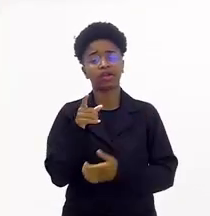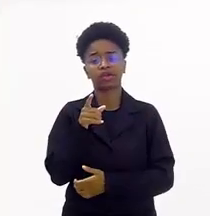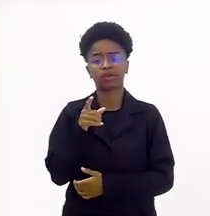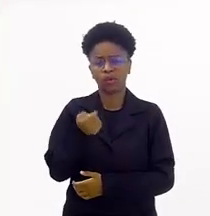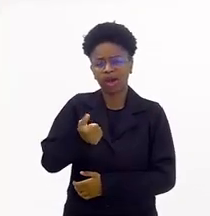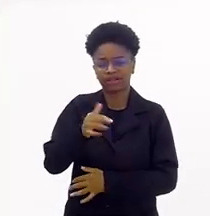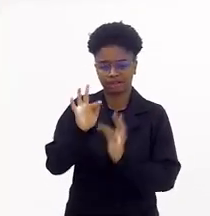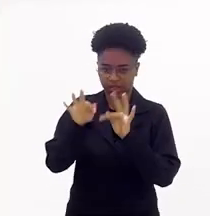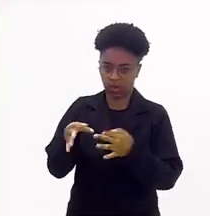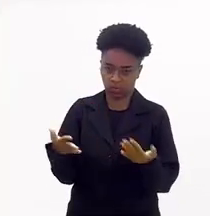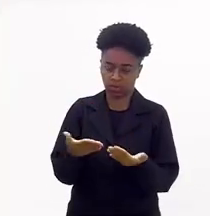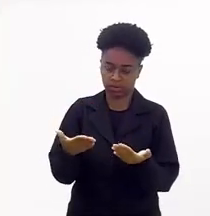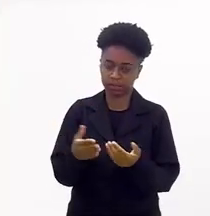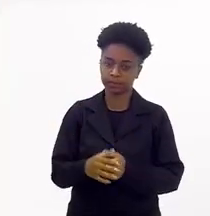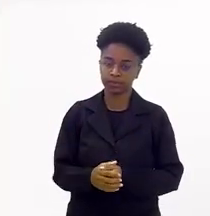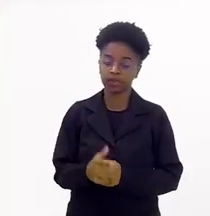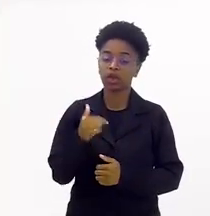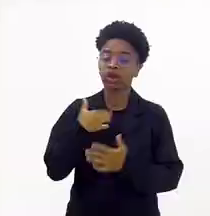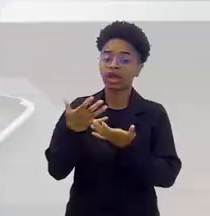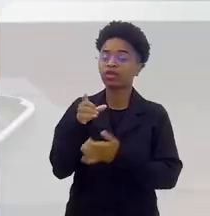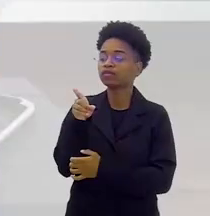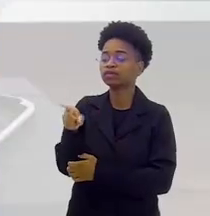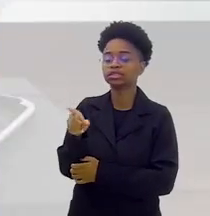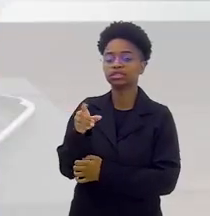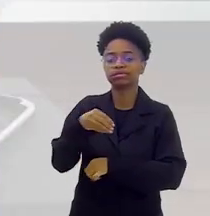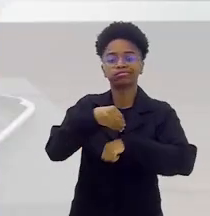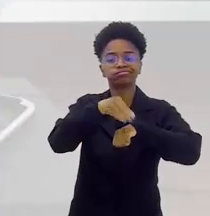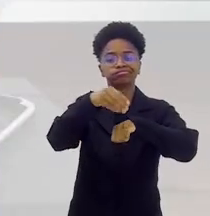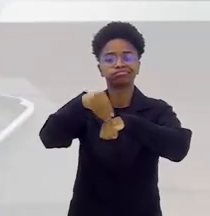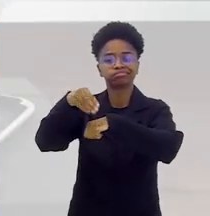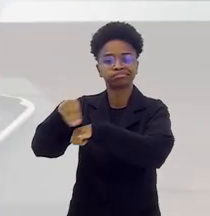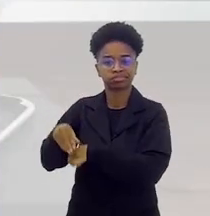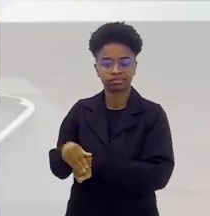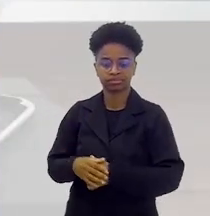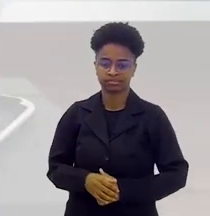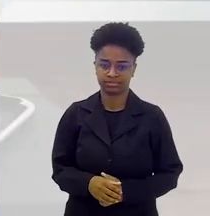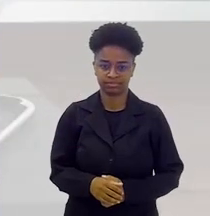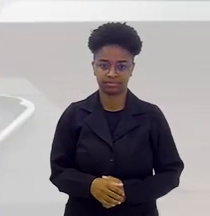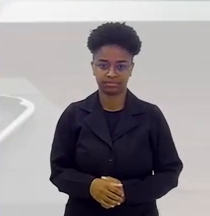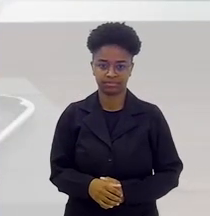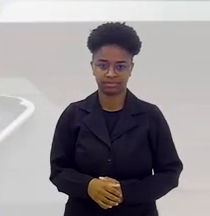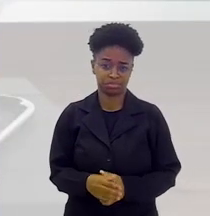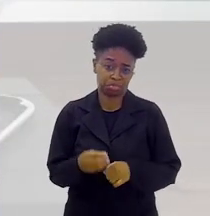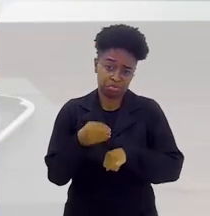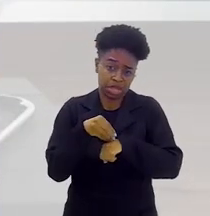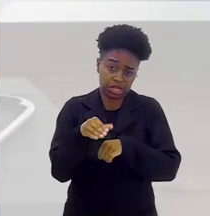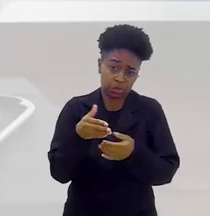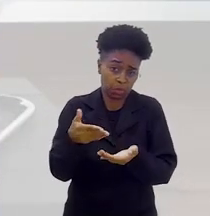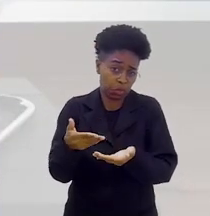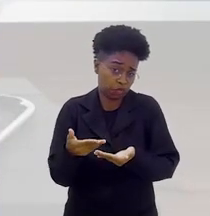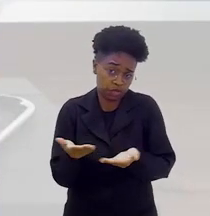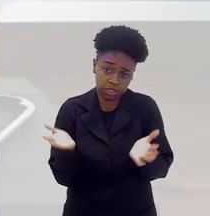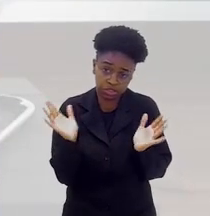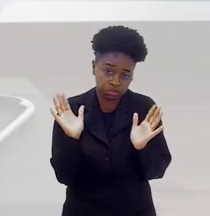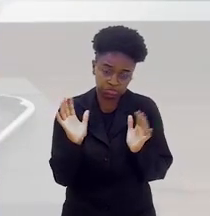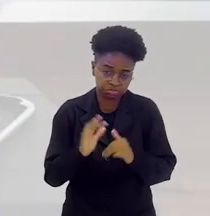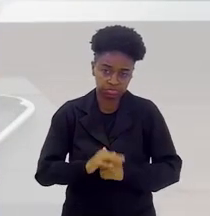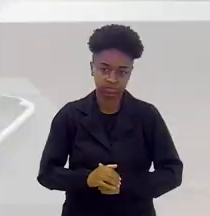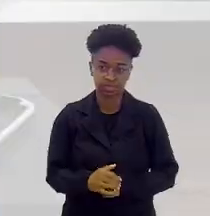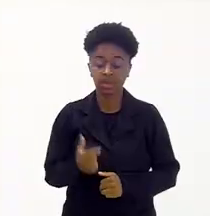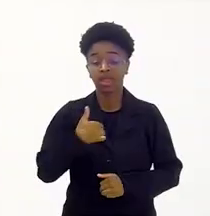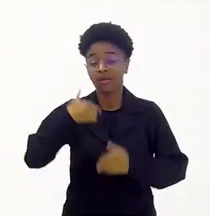você... Nosso programa está chegando ao final. Queria que você deixasse uma mensagem. Uma mensagem, um